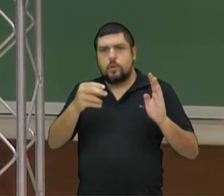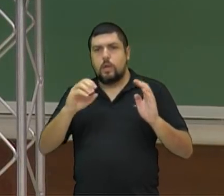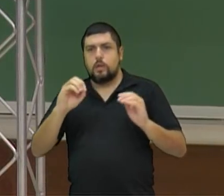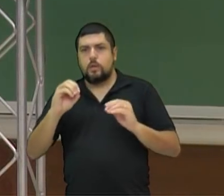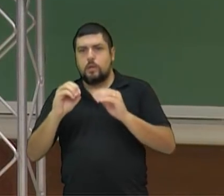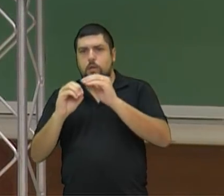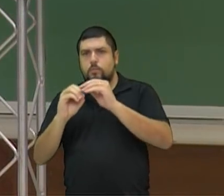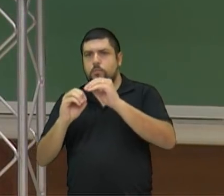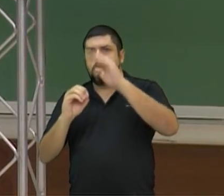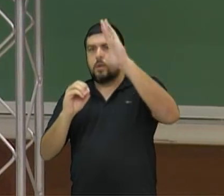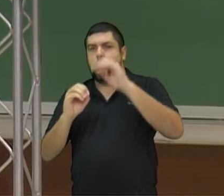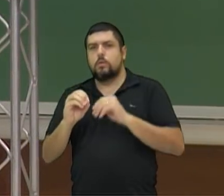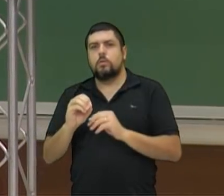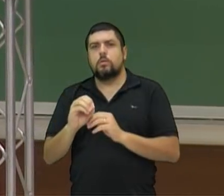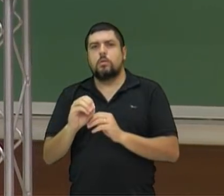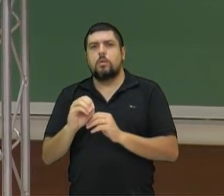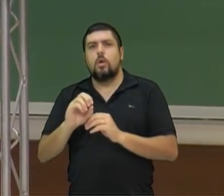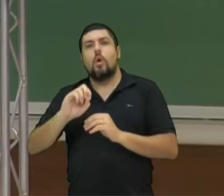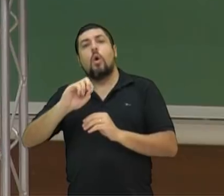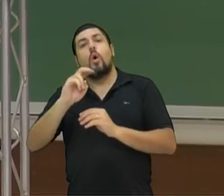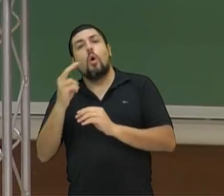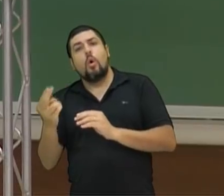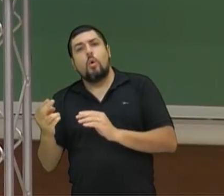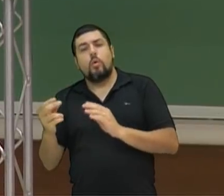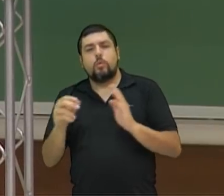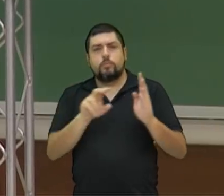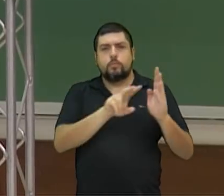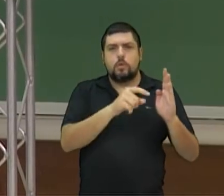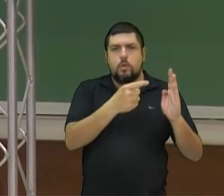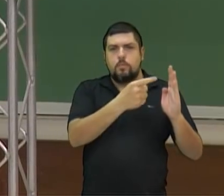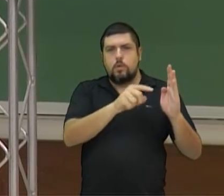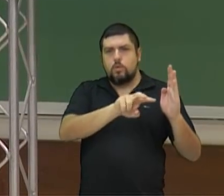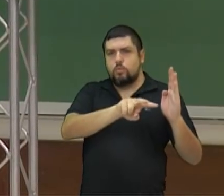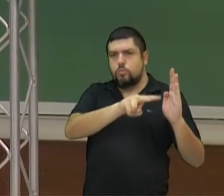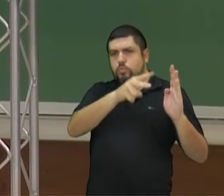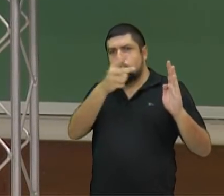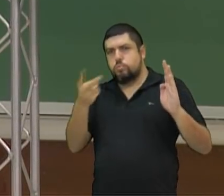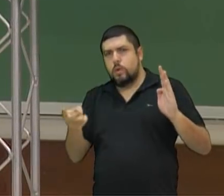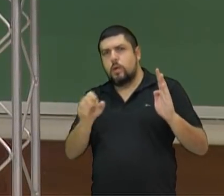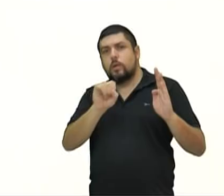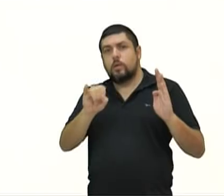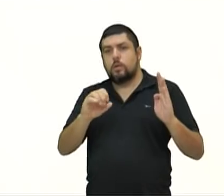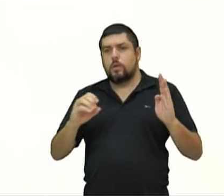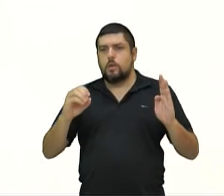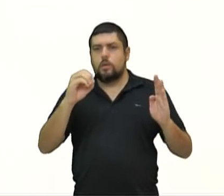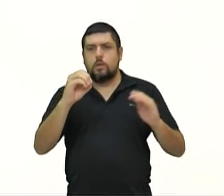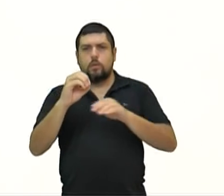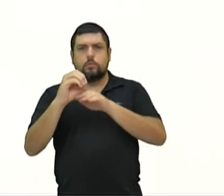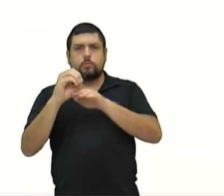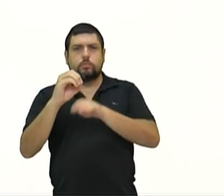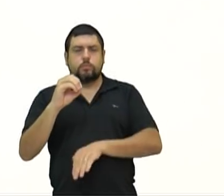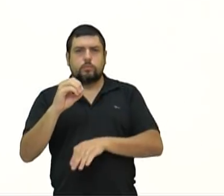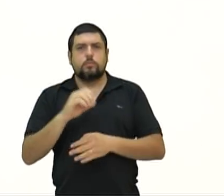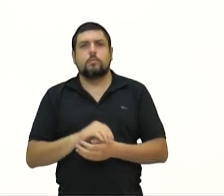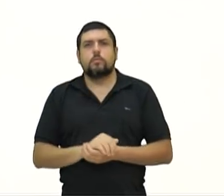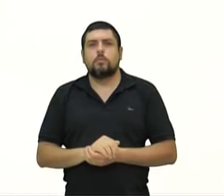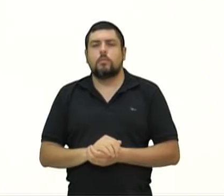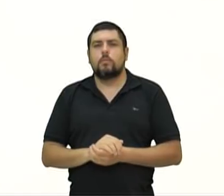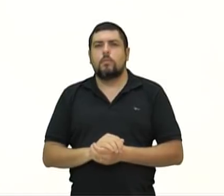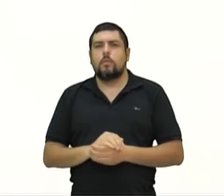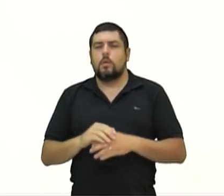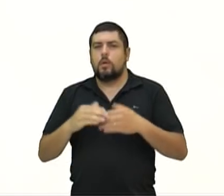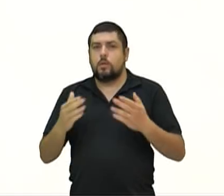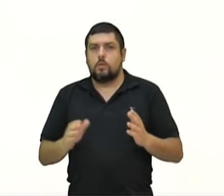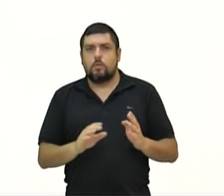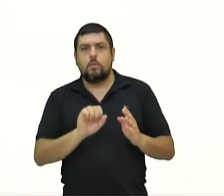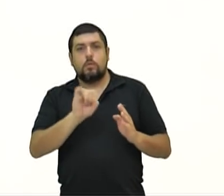zero, ou menos ela se esse valor for menor que zero. Ou seja, o módulo de x é x, se x for um